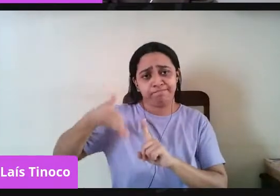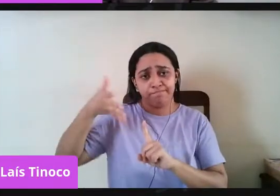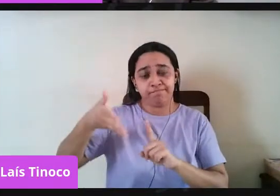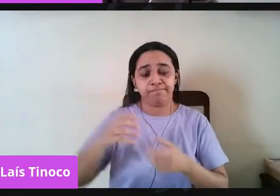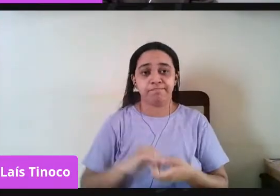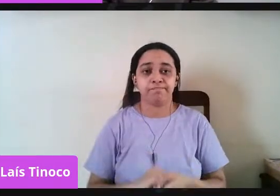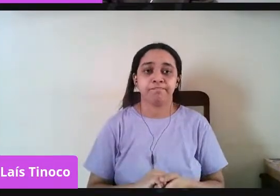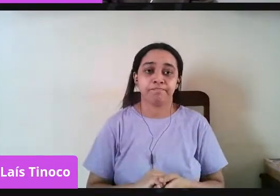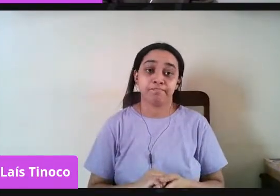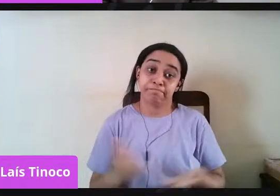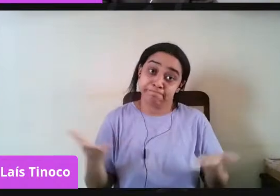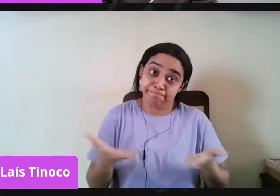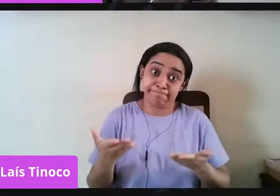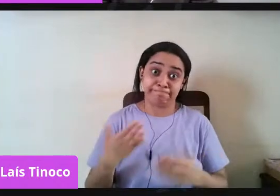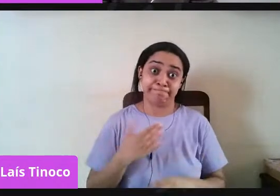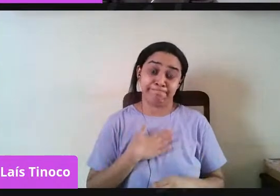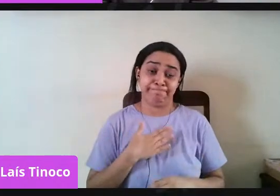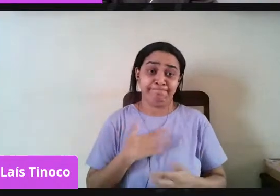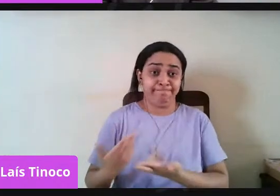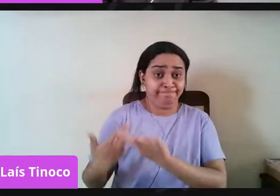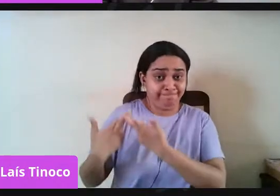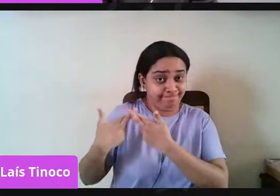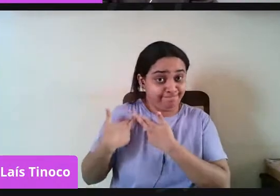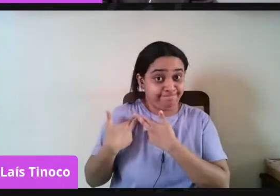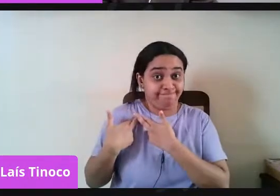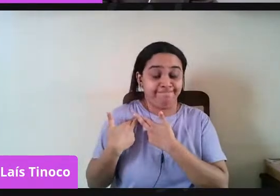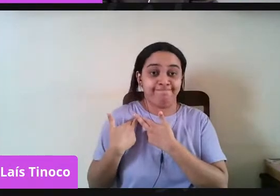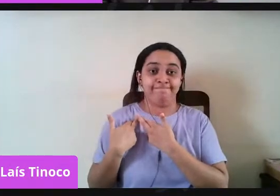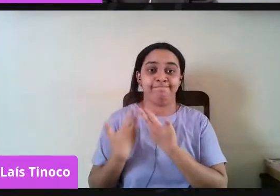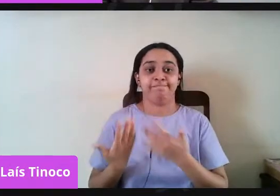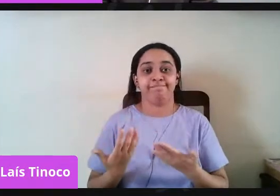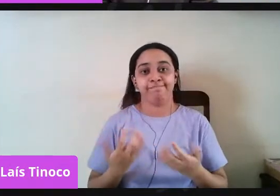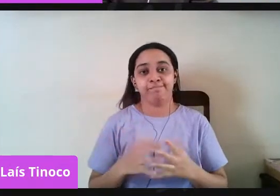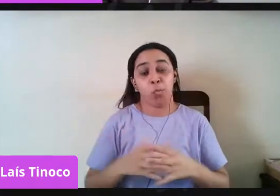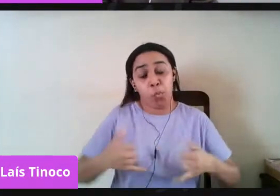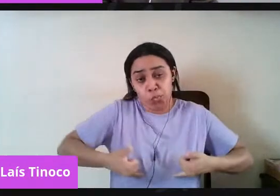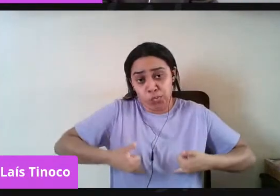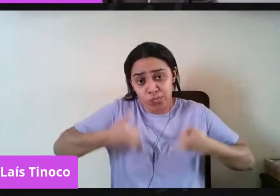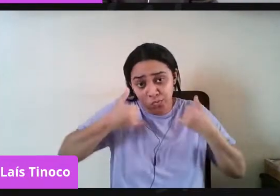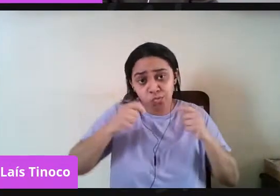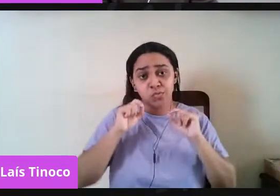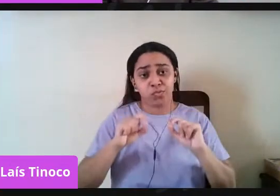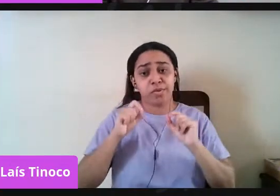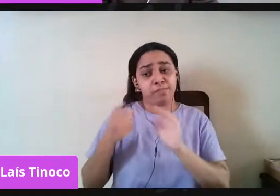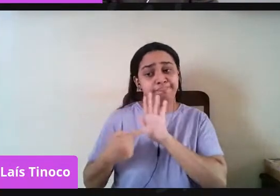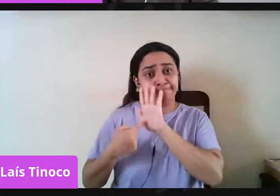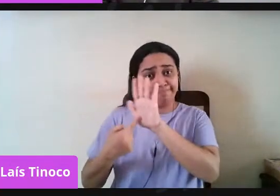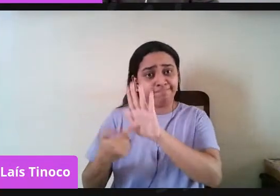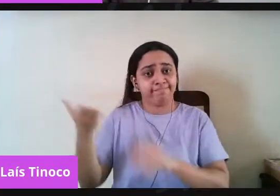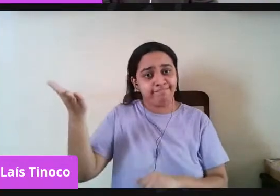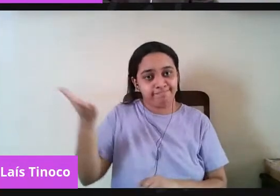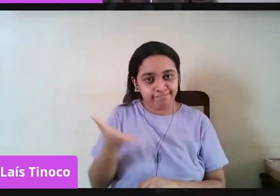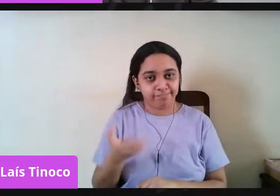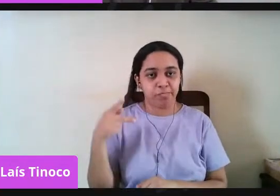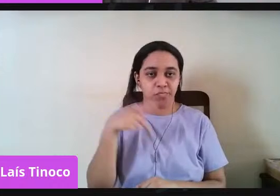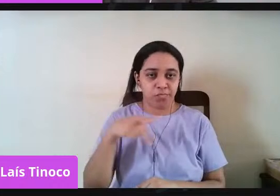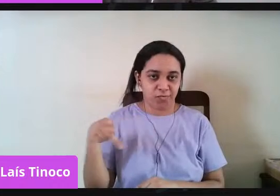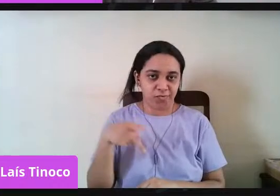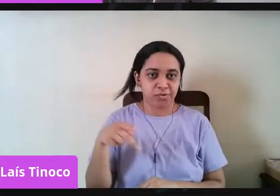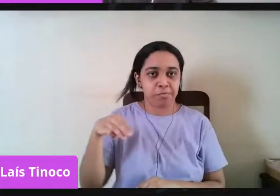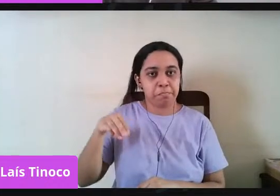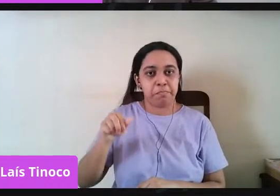Agora, cabe a mim, com muita honra, apresentar a professora, que possui